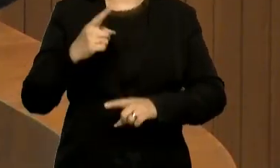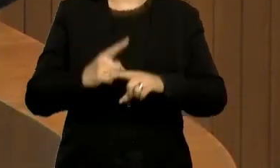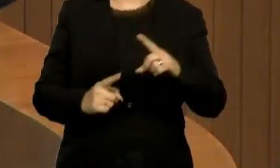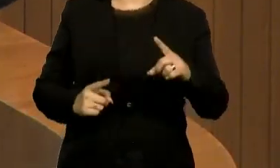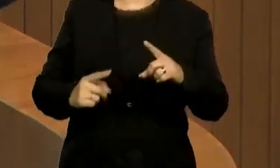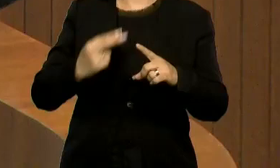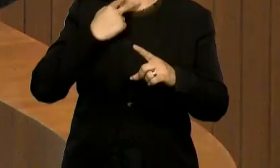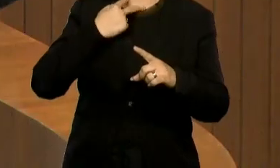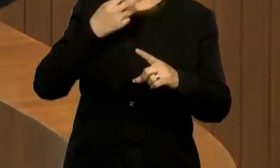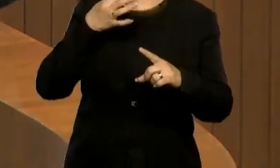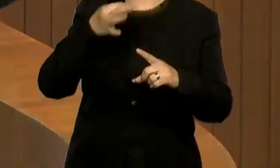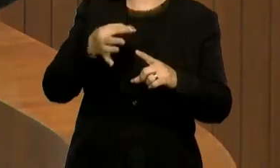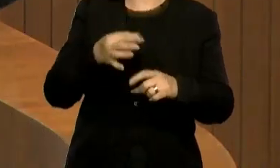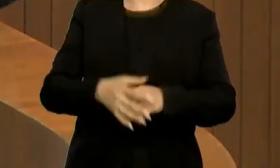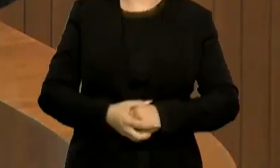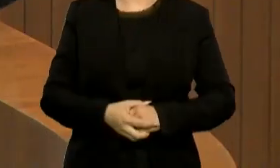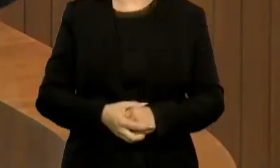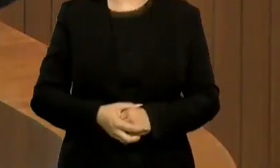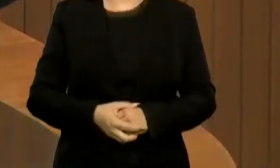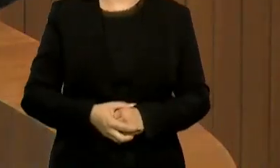viu?